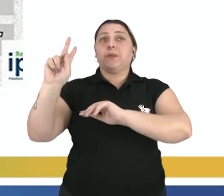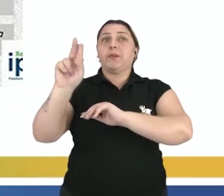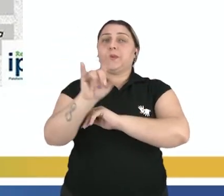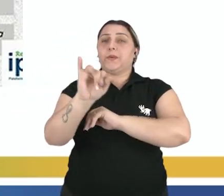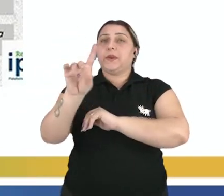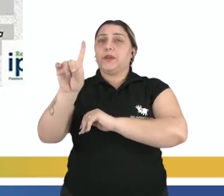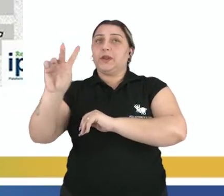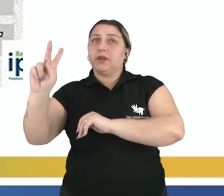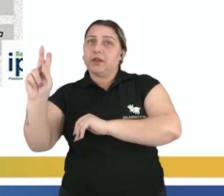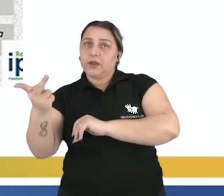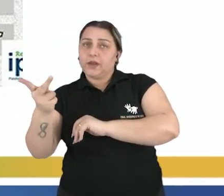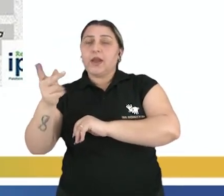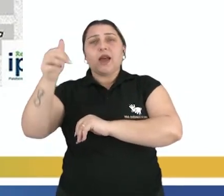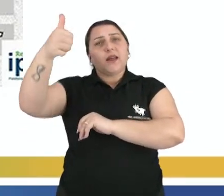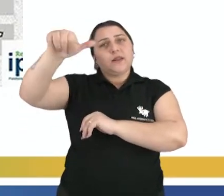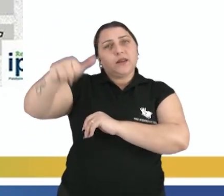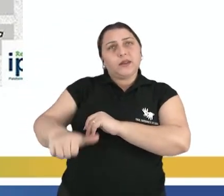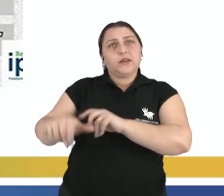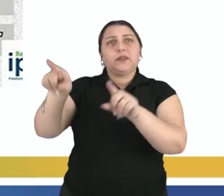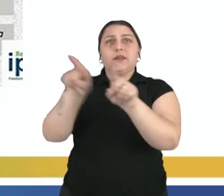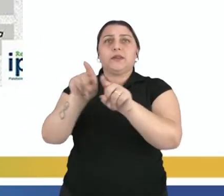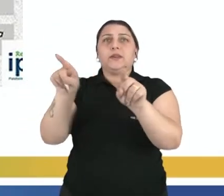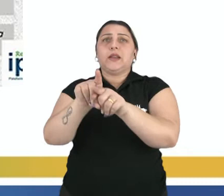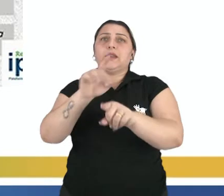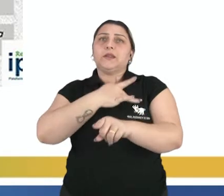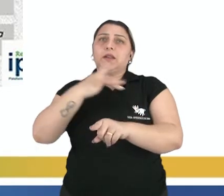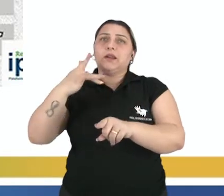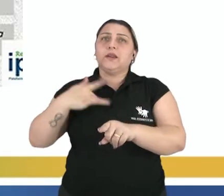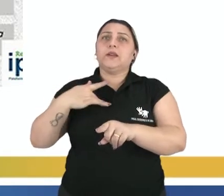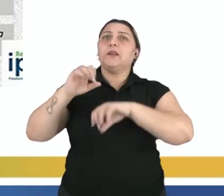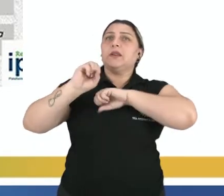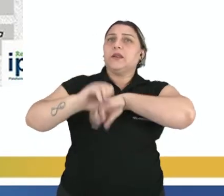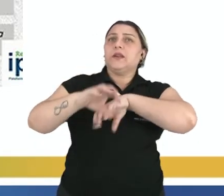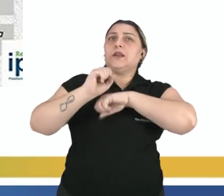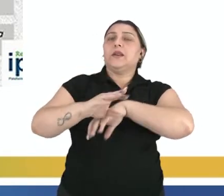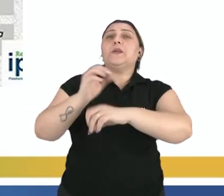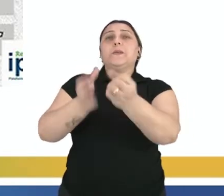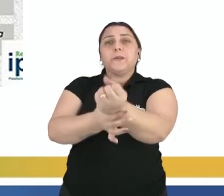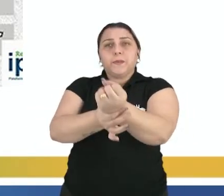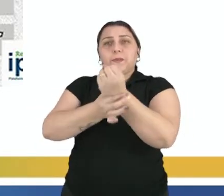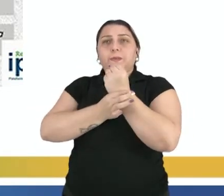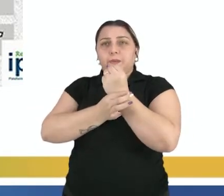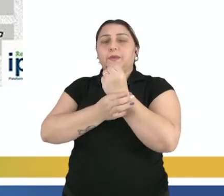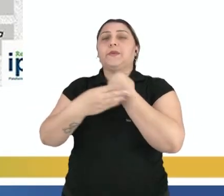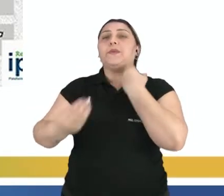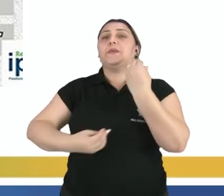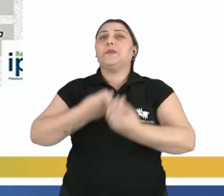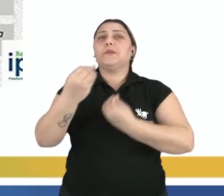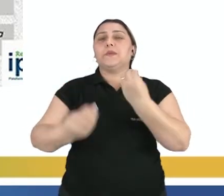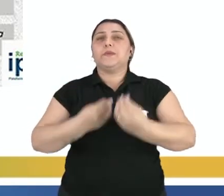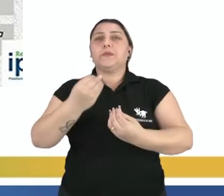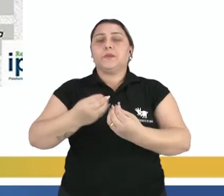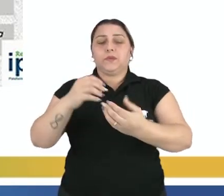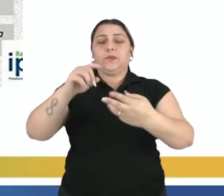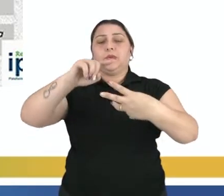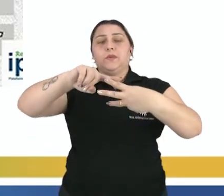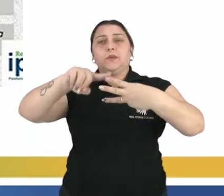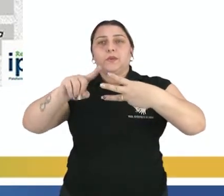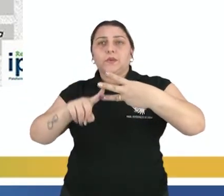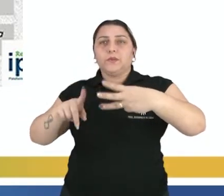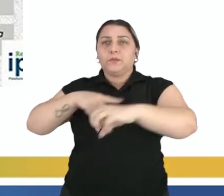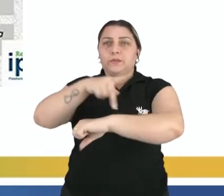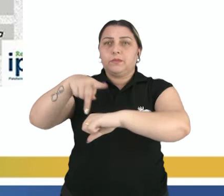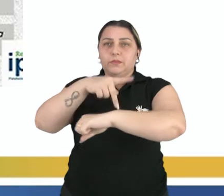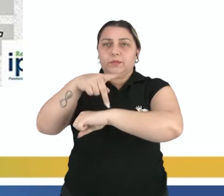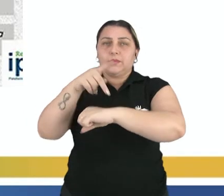conforme eu citei, que eles analisam a questão da saúde, educação, segurança, como está esses itens aí naquele